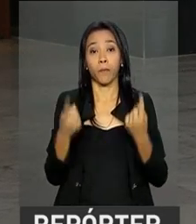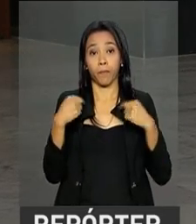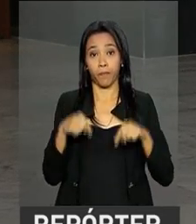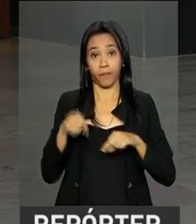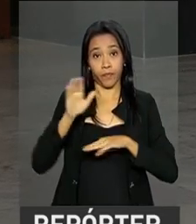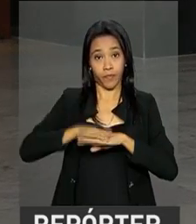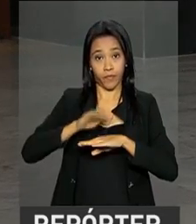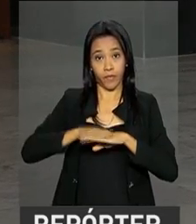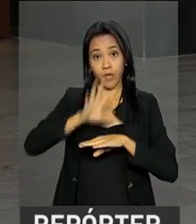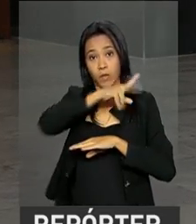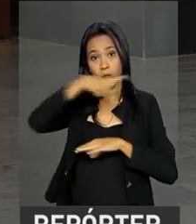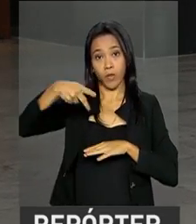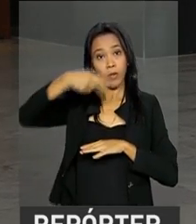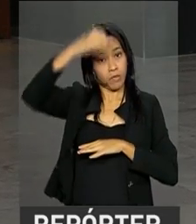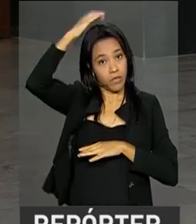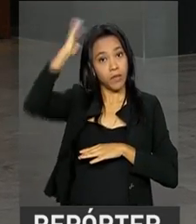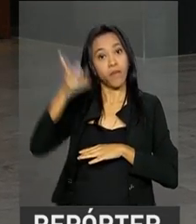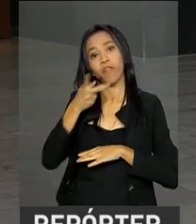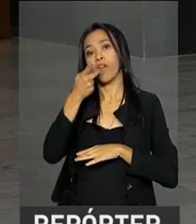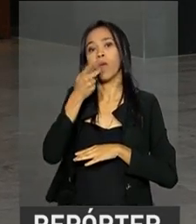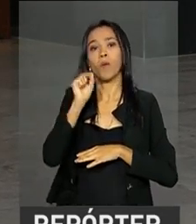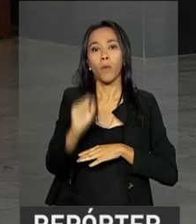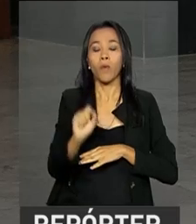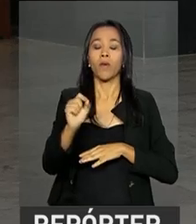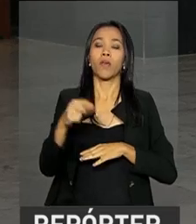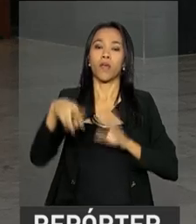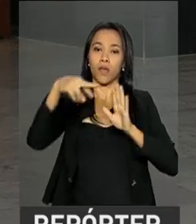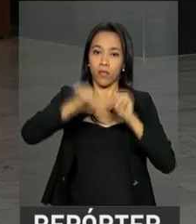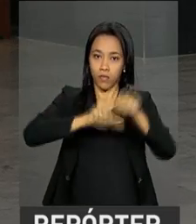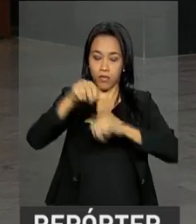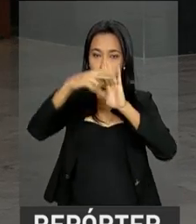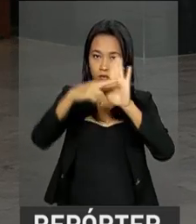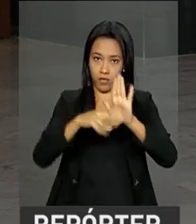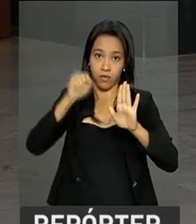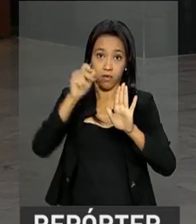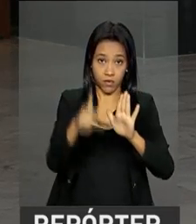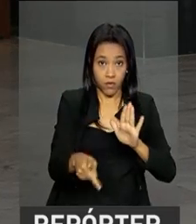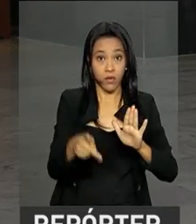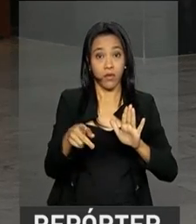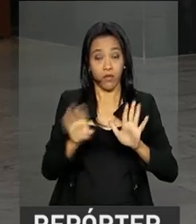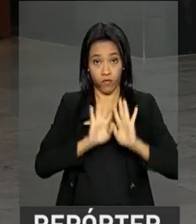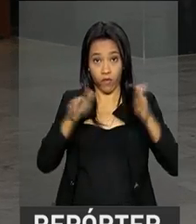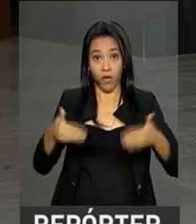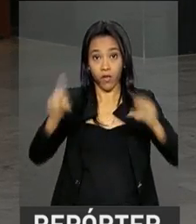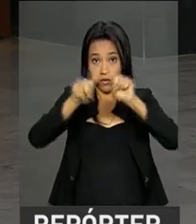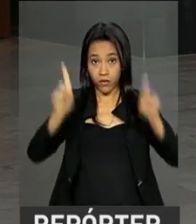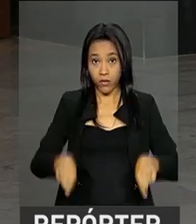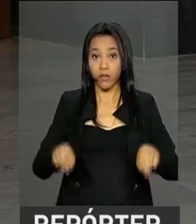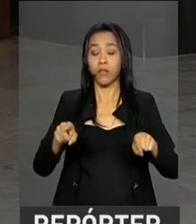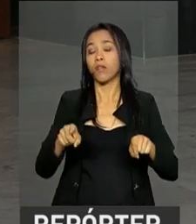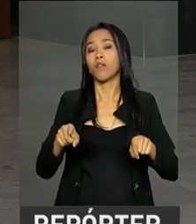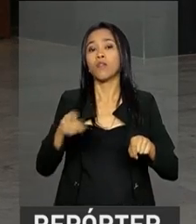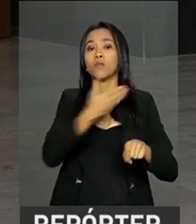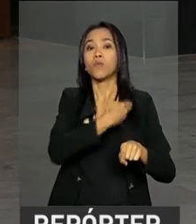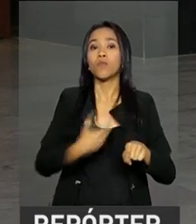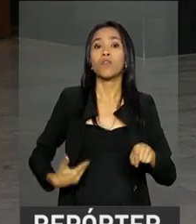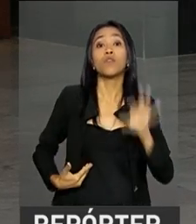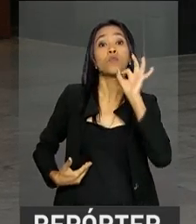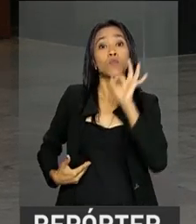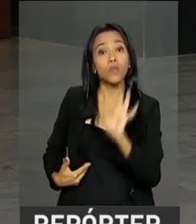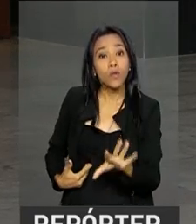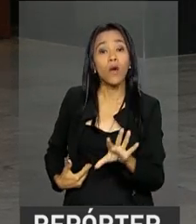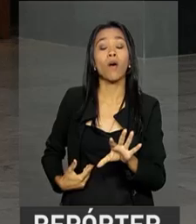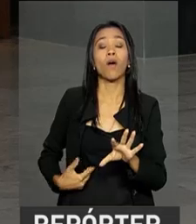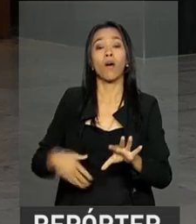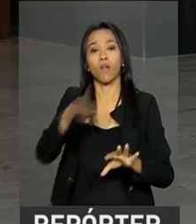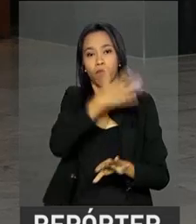segundo o presidente Michel Temer a reforma então com relação aos servidores públicos ela vai envolver apenas aqueles